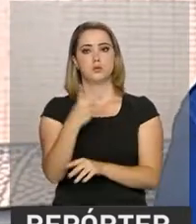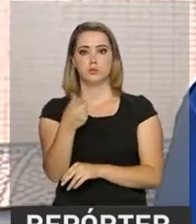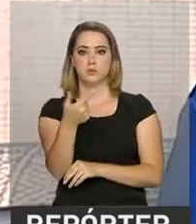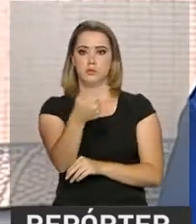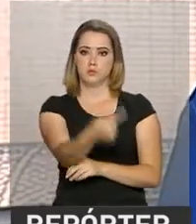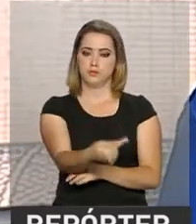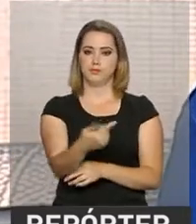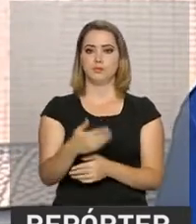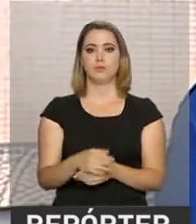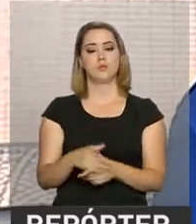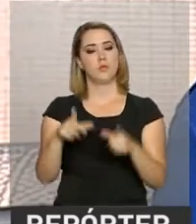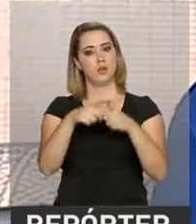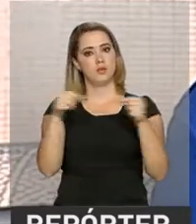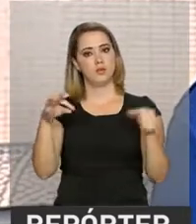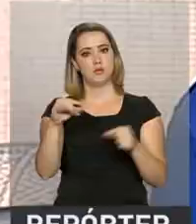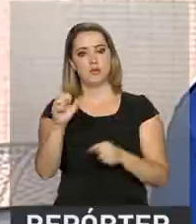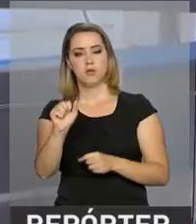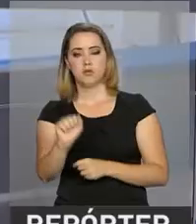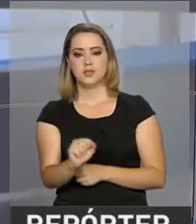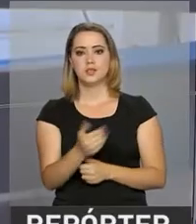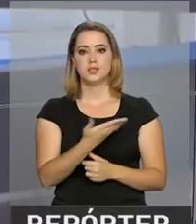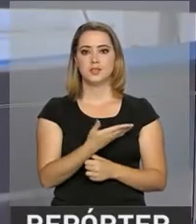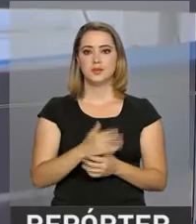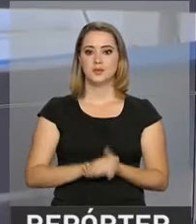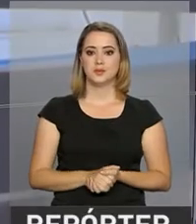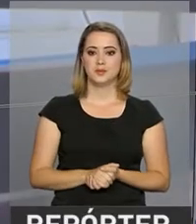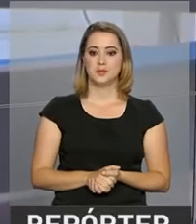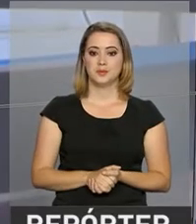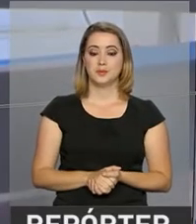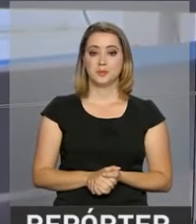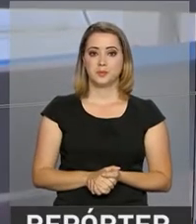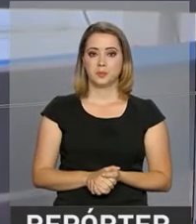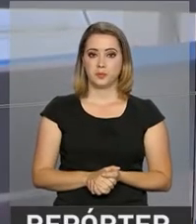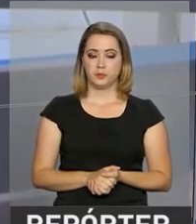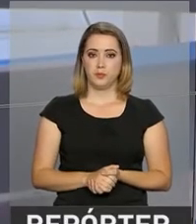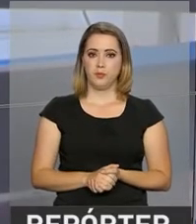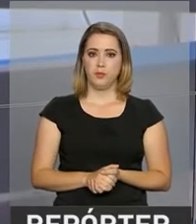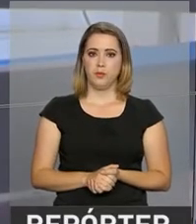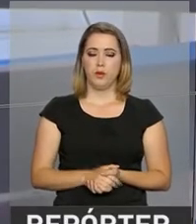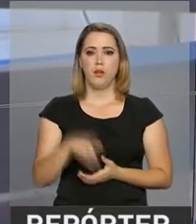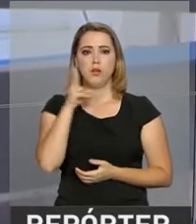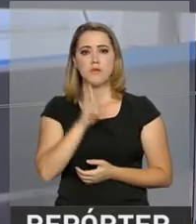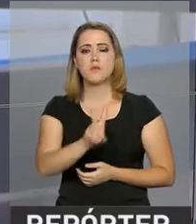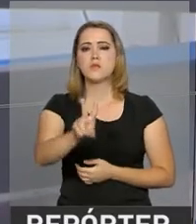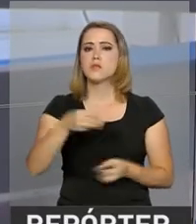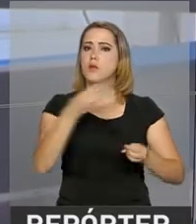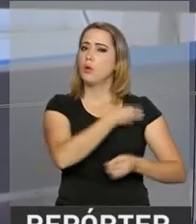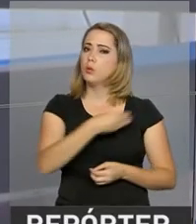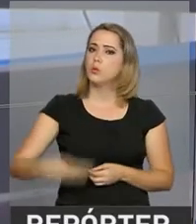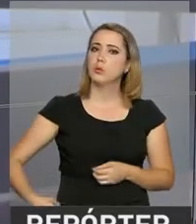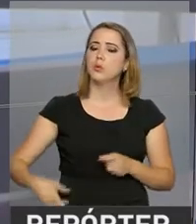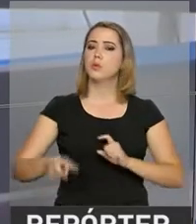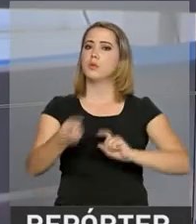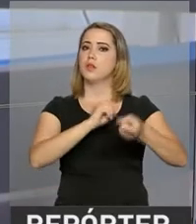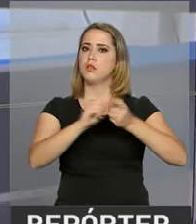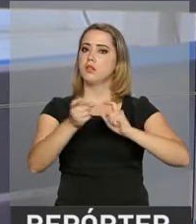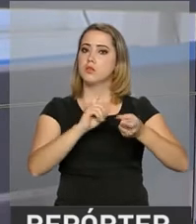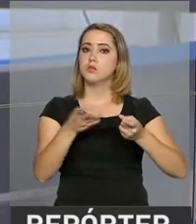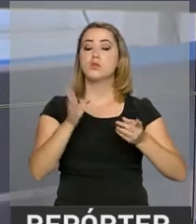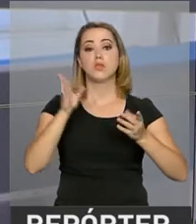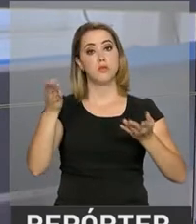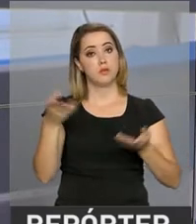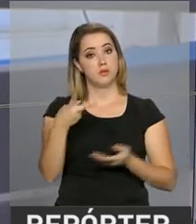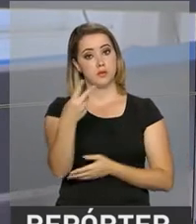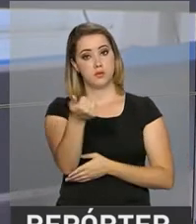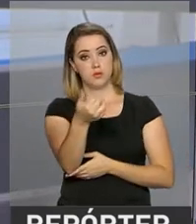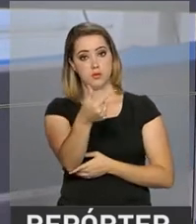27. De Brasília, Thaíssa Dias. A avaliação do ministro da Fazenda, Henrique Meirelles, é que 2017